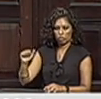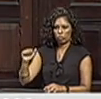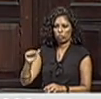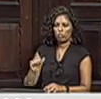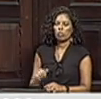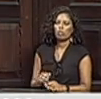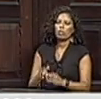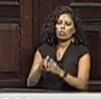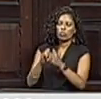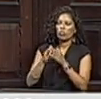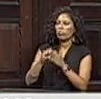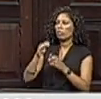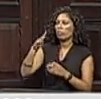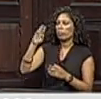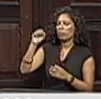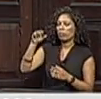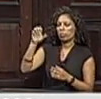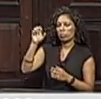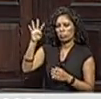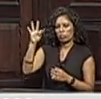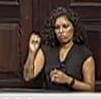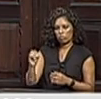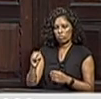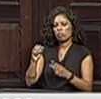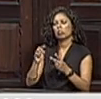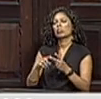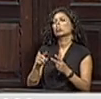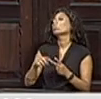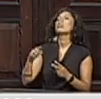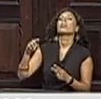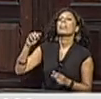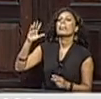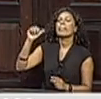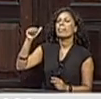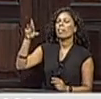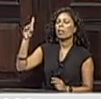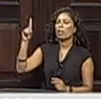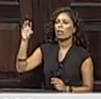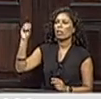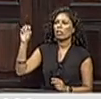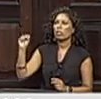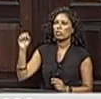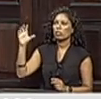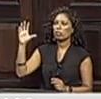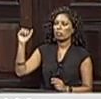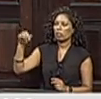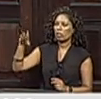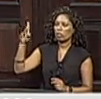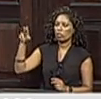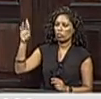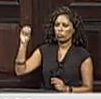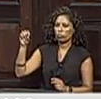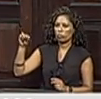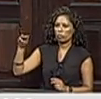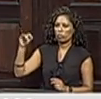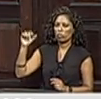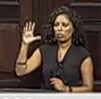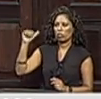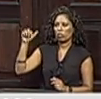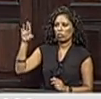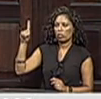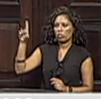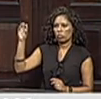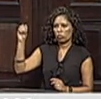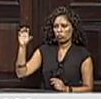Bebeto, Bezete votou, Benedito Alves, Bruno Dauari, Carlos Macedo, Carlos Mink, Carlos Osório, Chiquinho